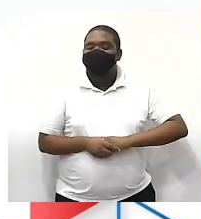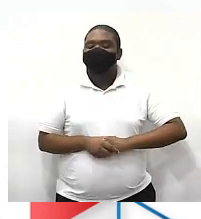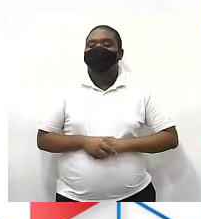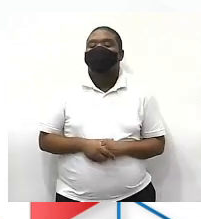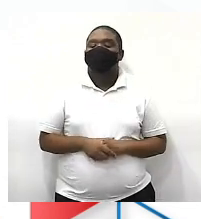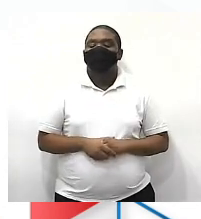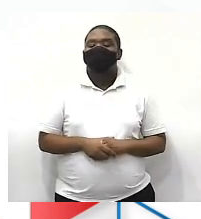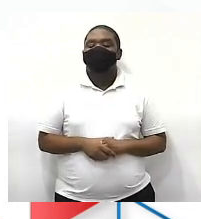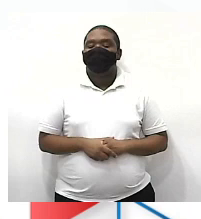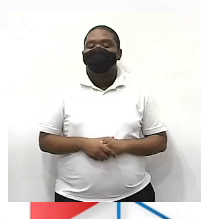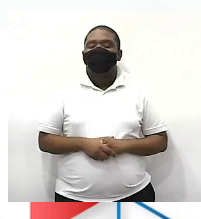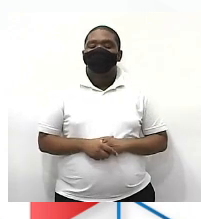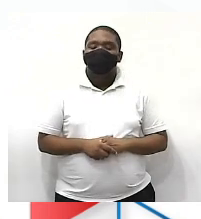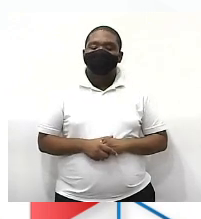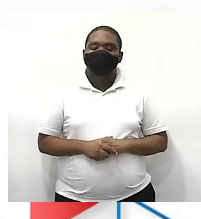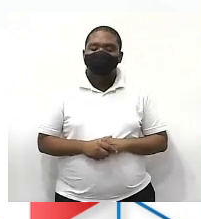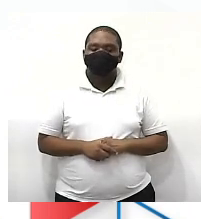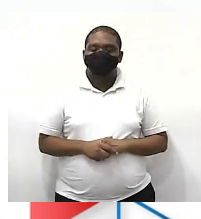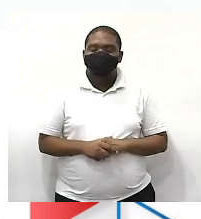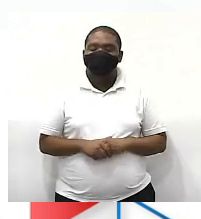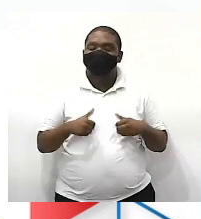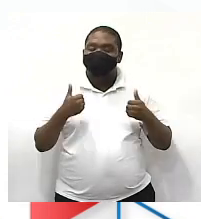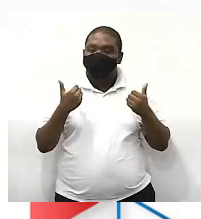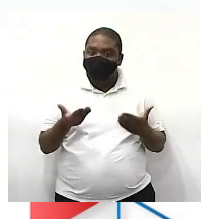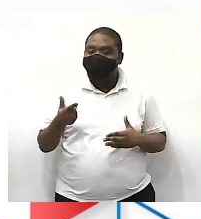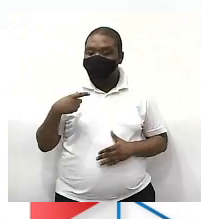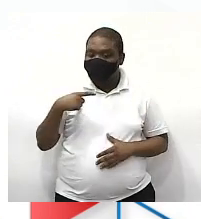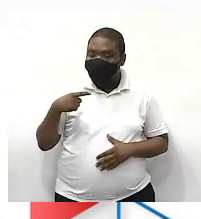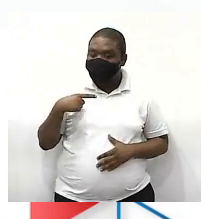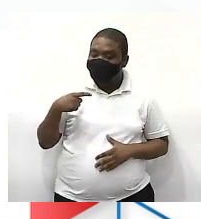quanto Joana. Tranquilo? Então, eu tenho